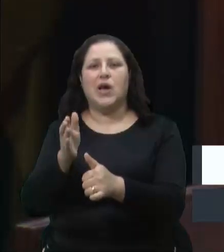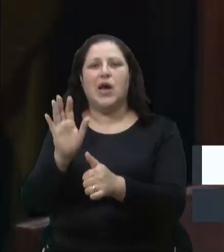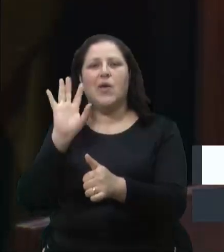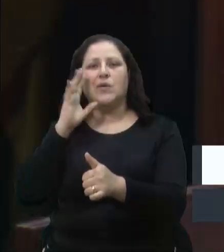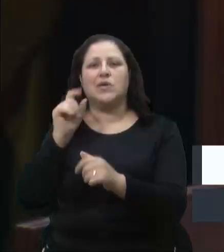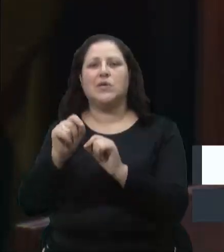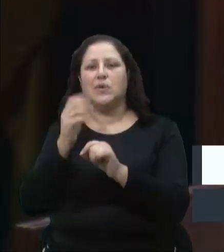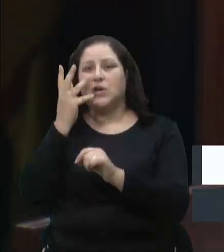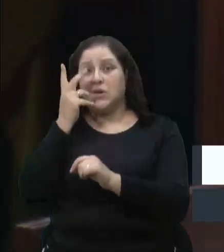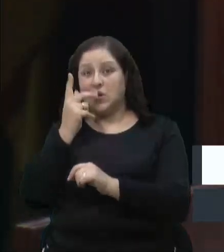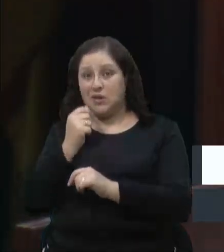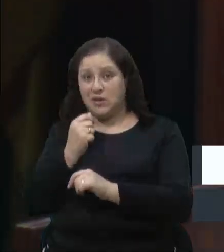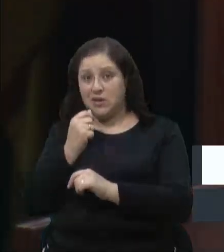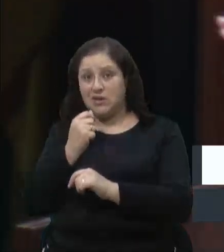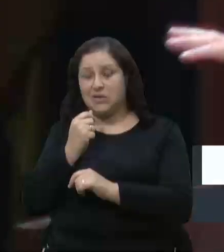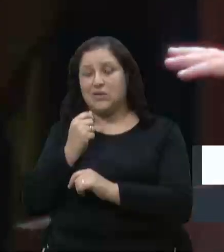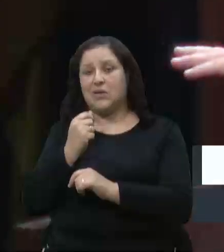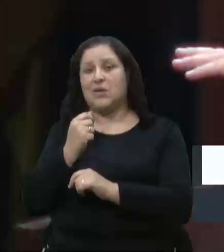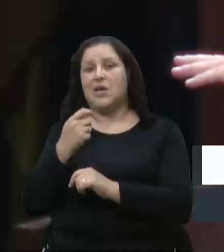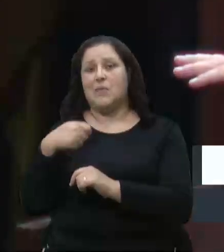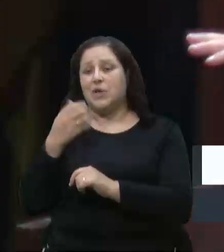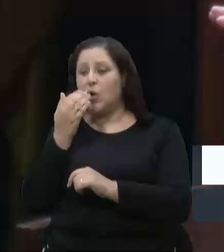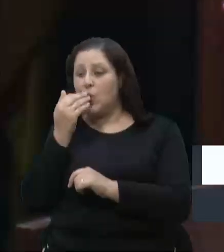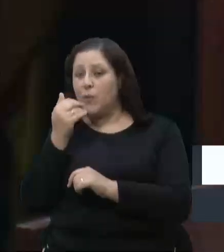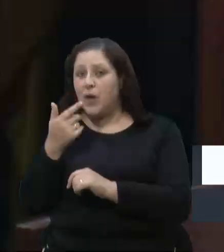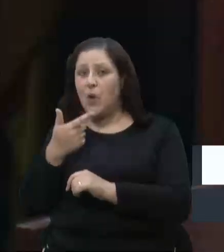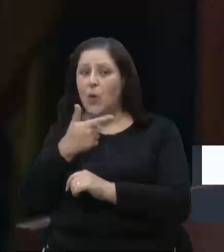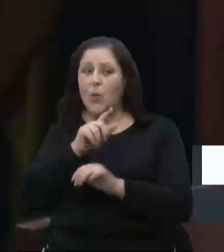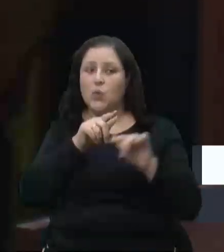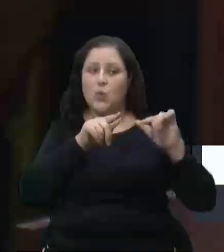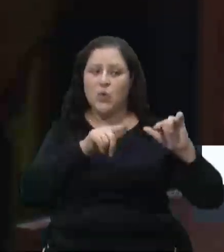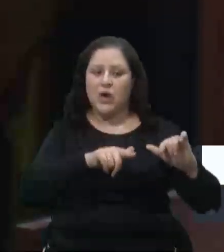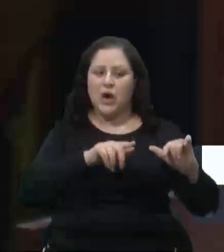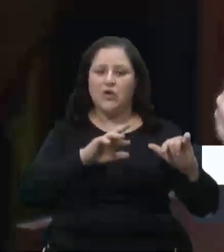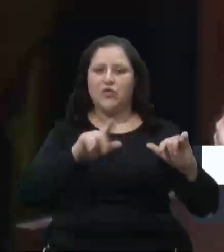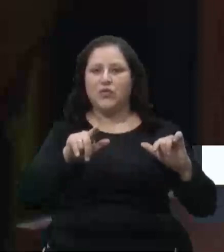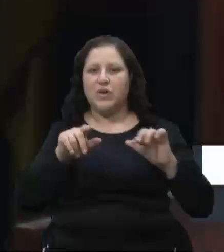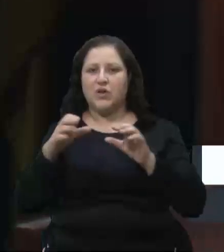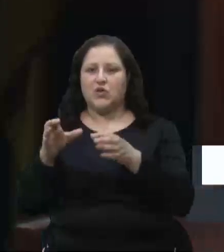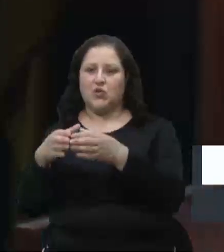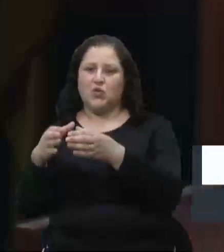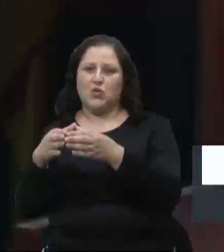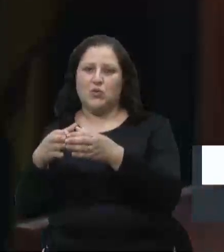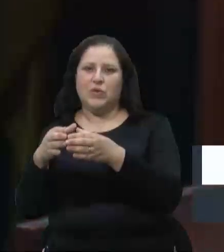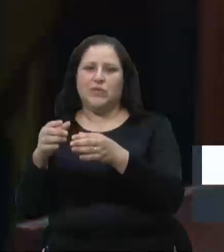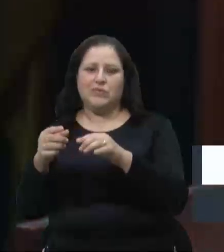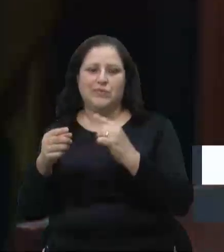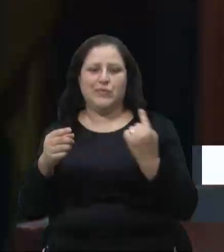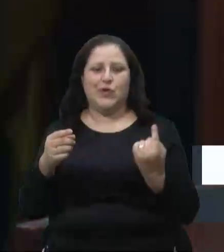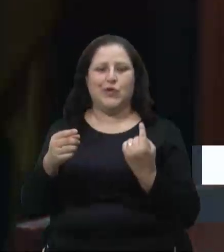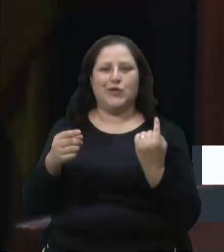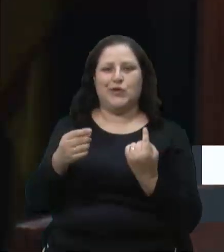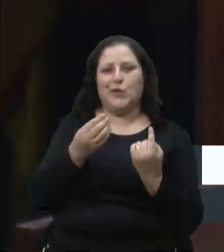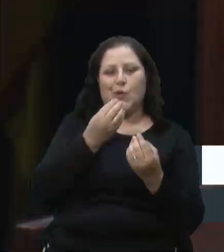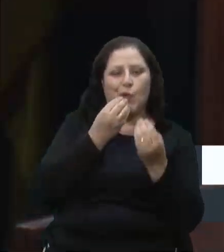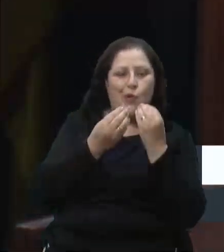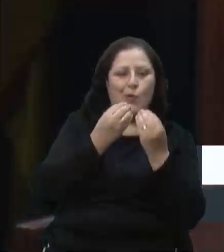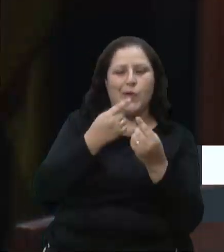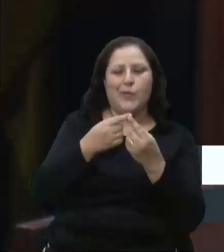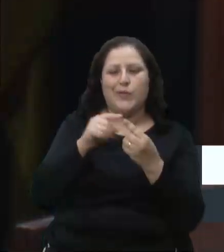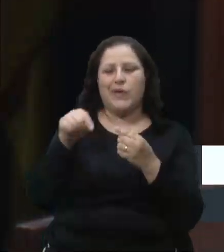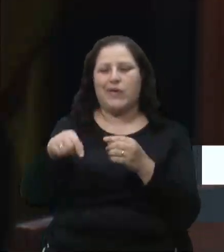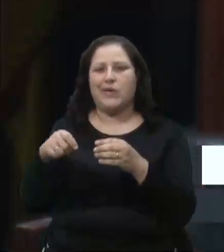almoçando em outro espaço diferente da turma, porque às vezes tem lá, vereadora